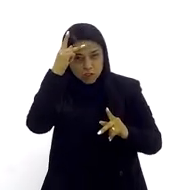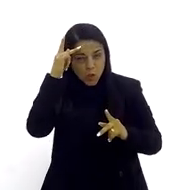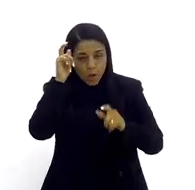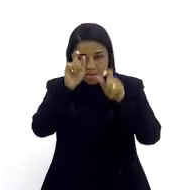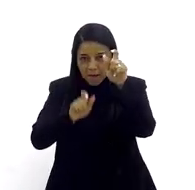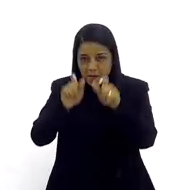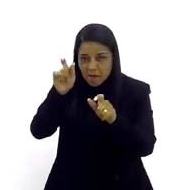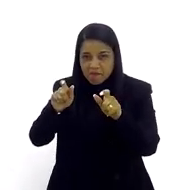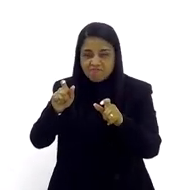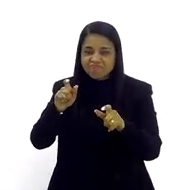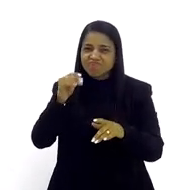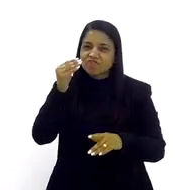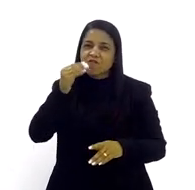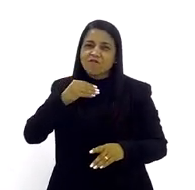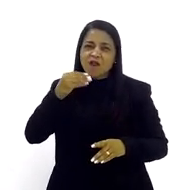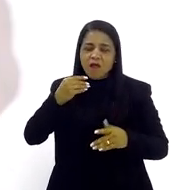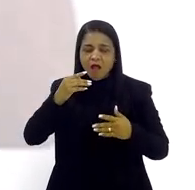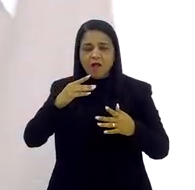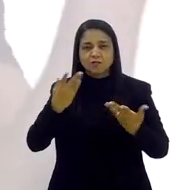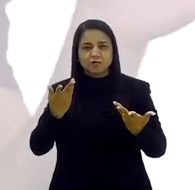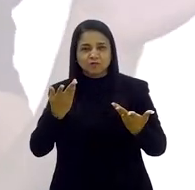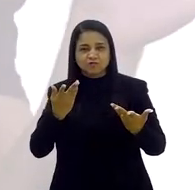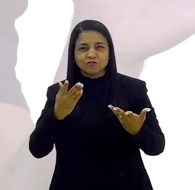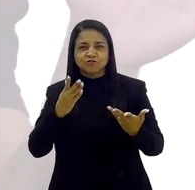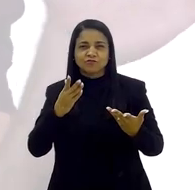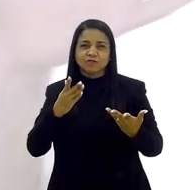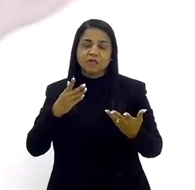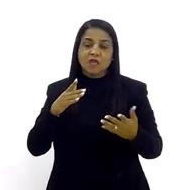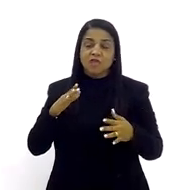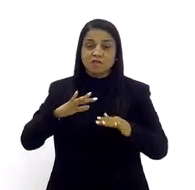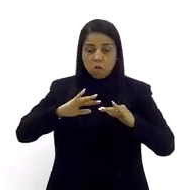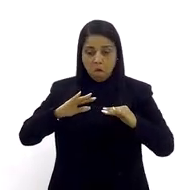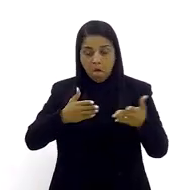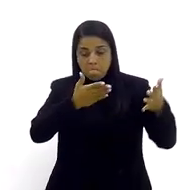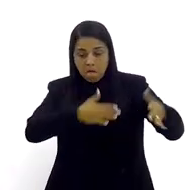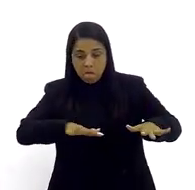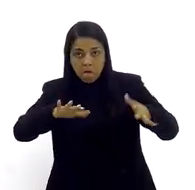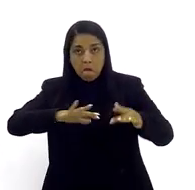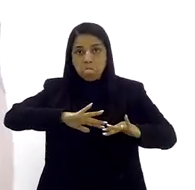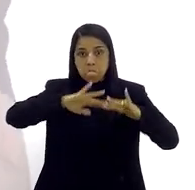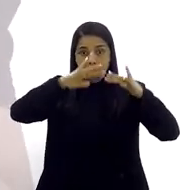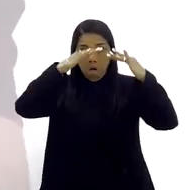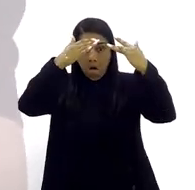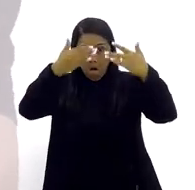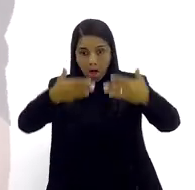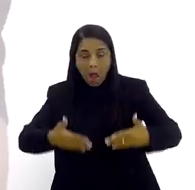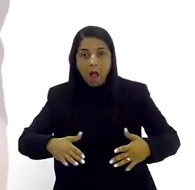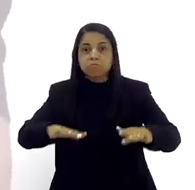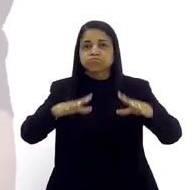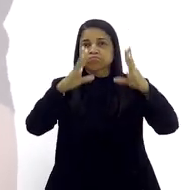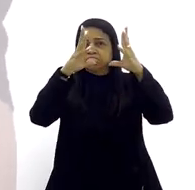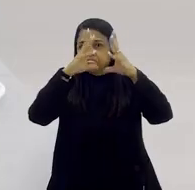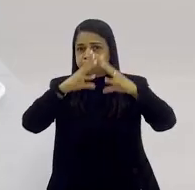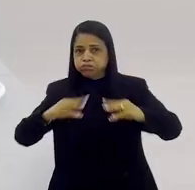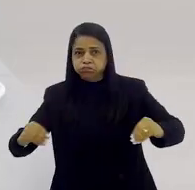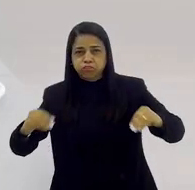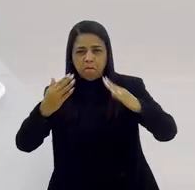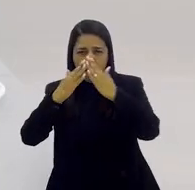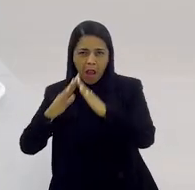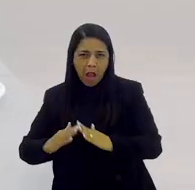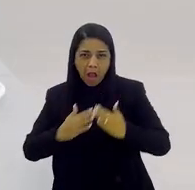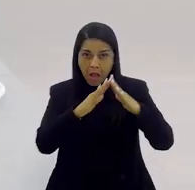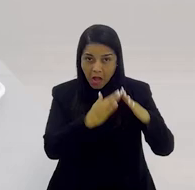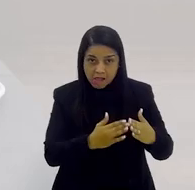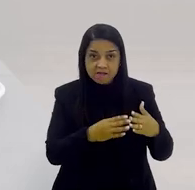e Menor no universo é uma onda maiorzinha já destrói tudo é uma pandemia então assim a gente